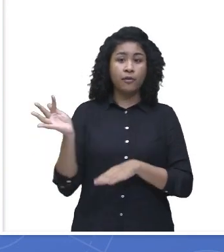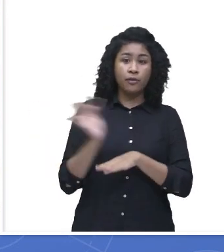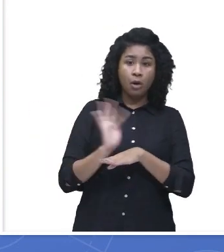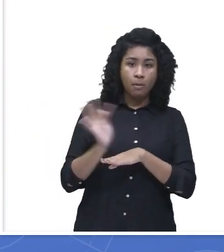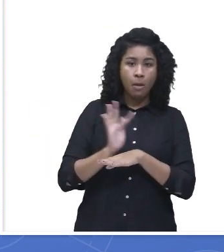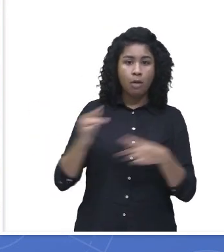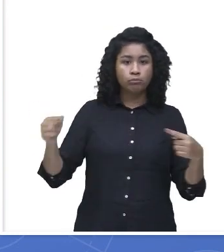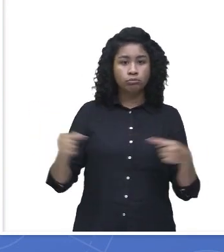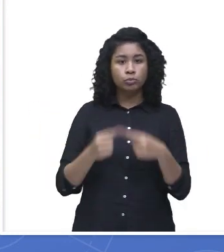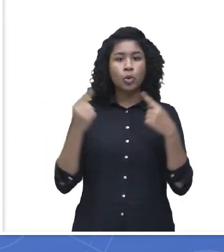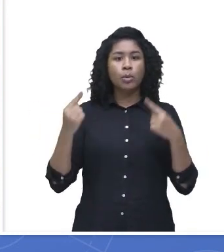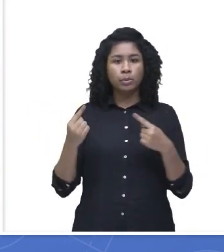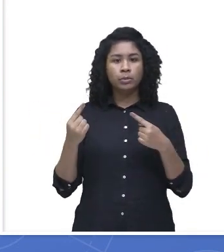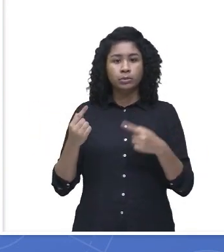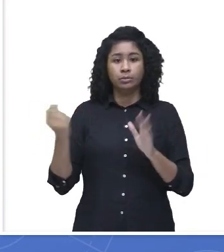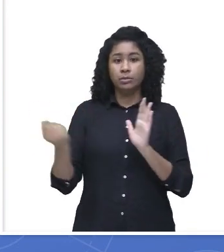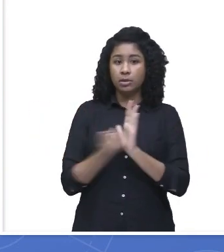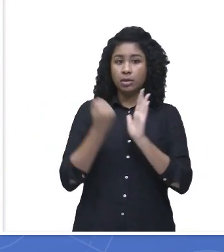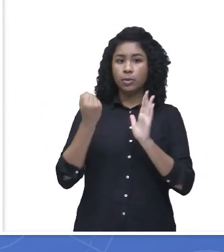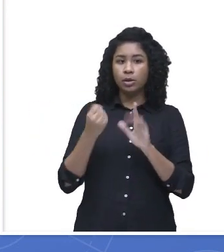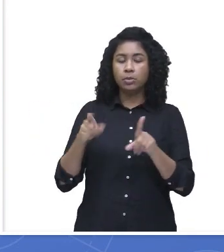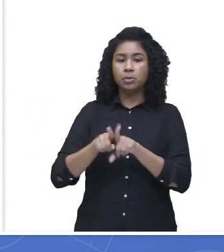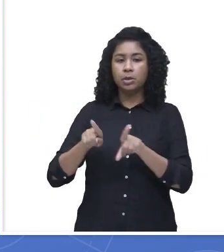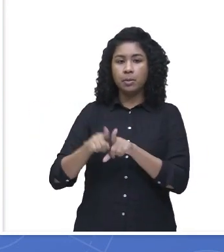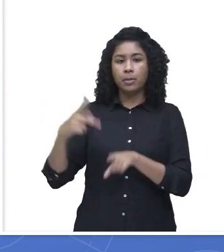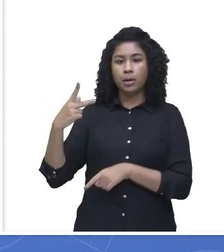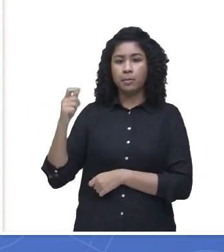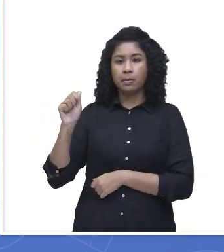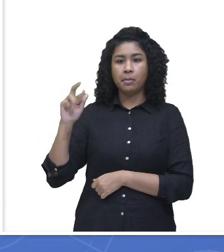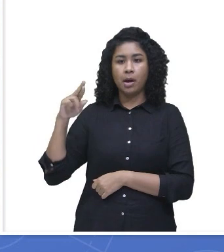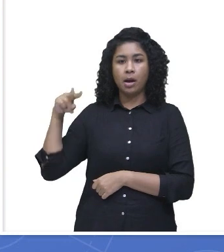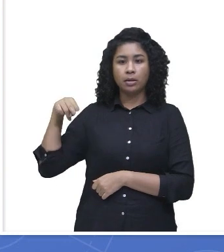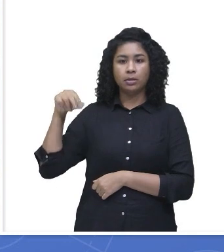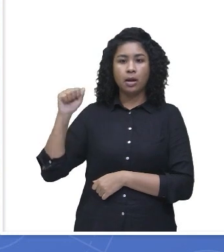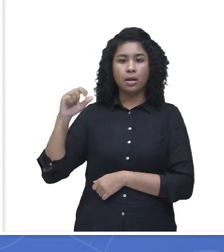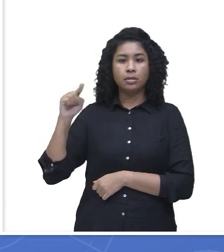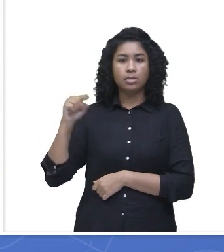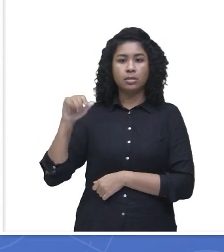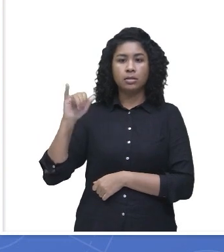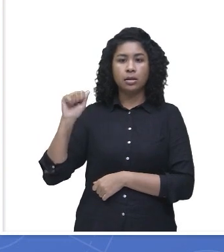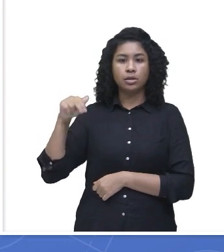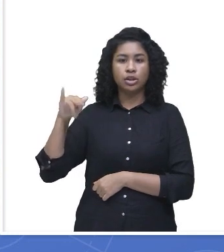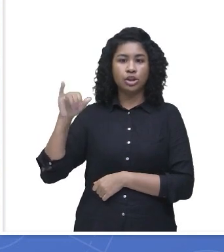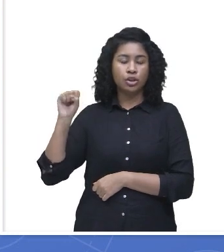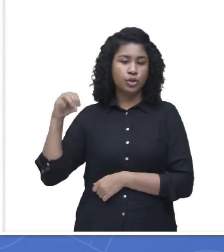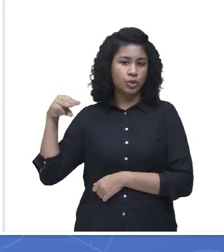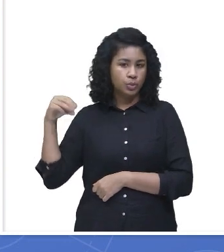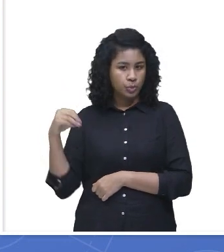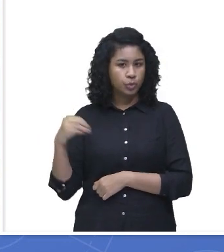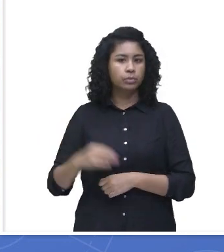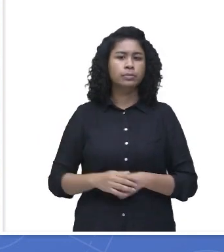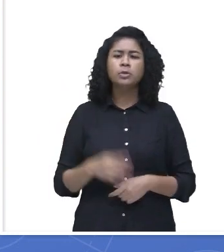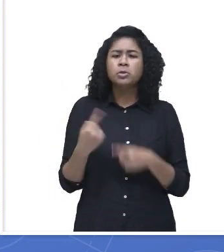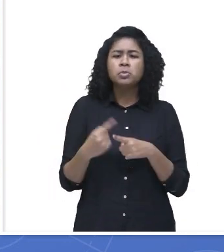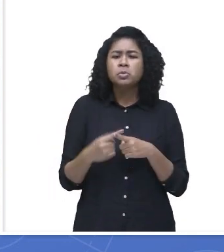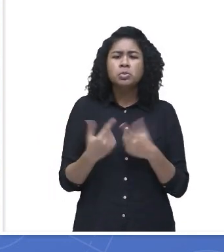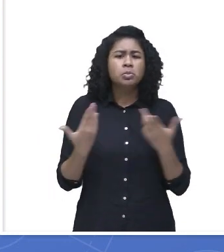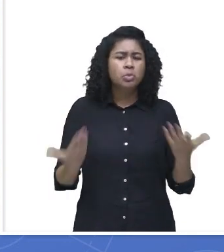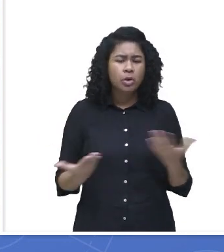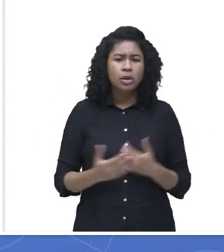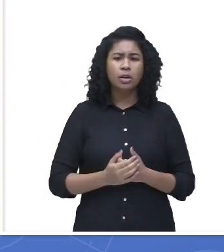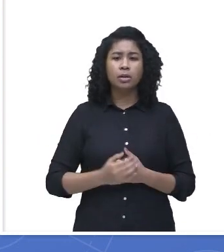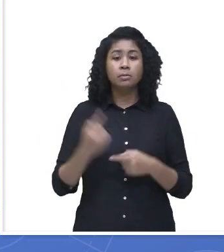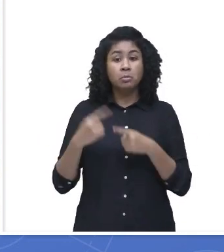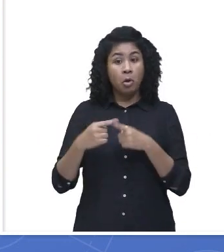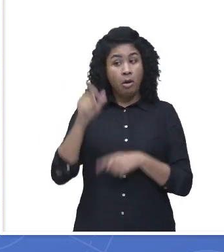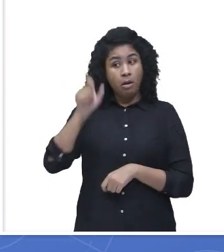simbolismo. Como assim características formais? Percebo que o nosso autor deu preferência a escrever um verso, escrever poemas,